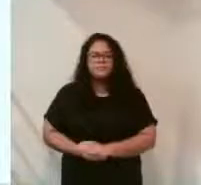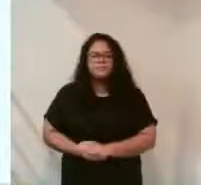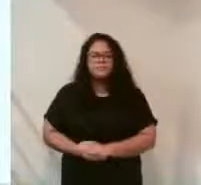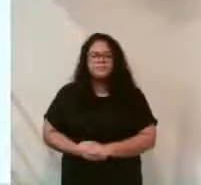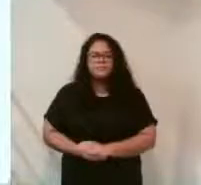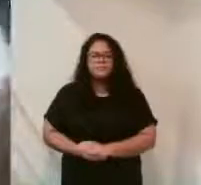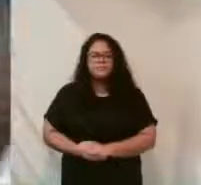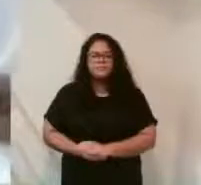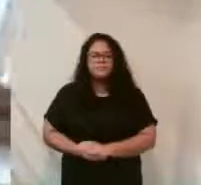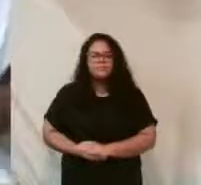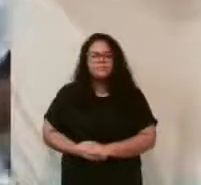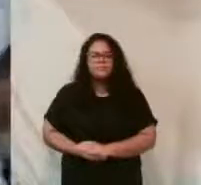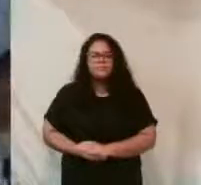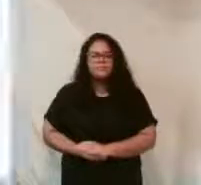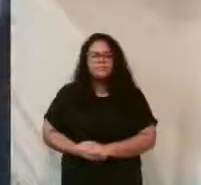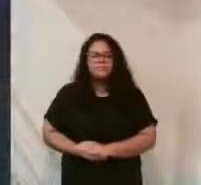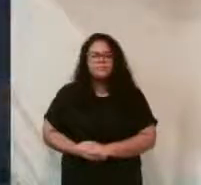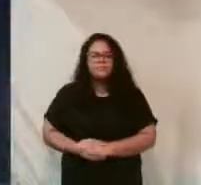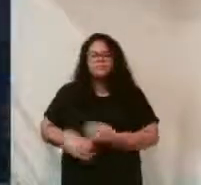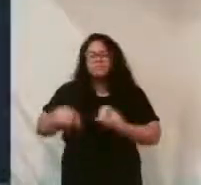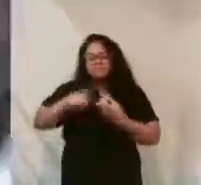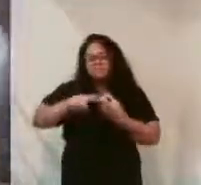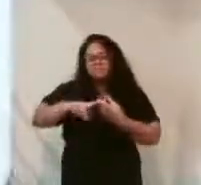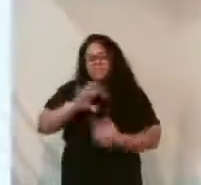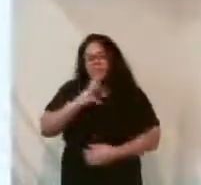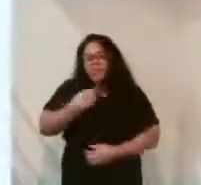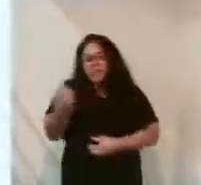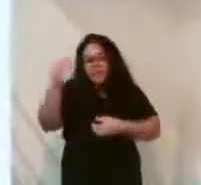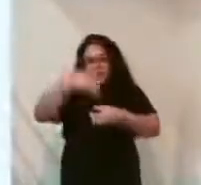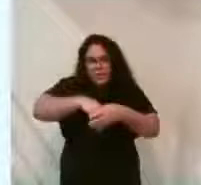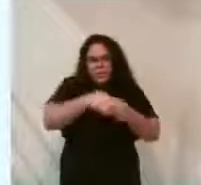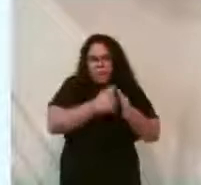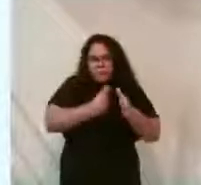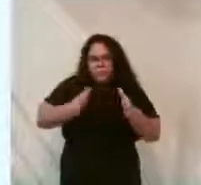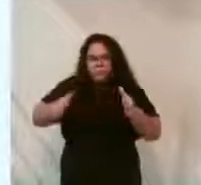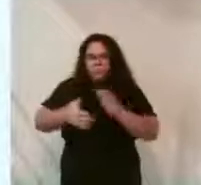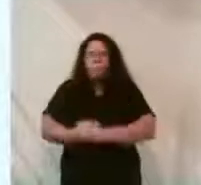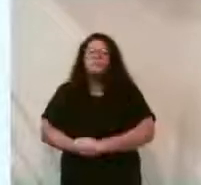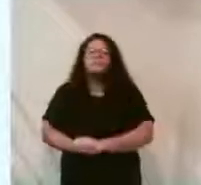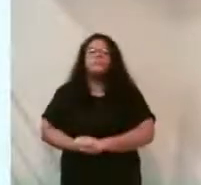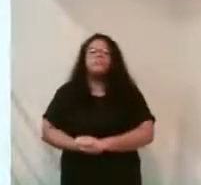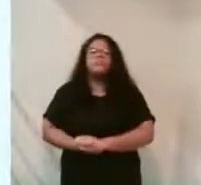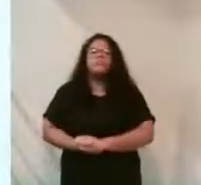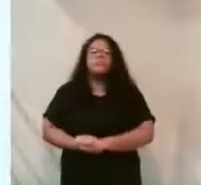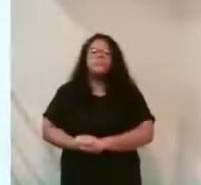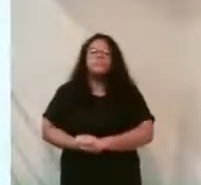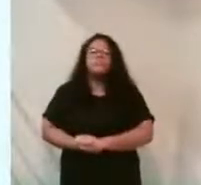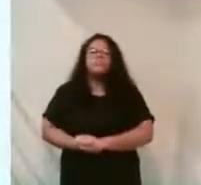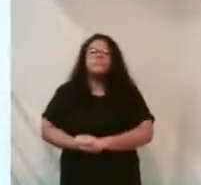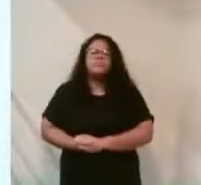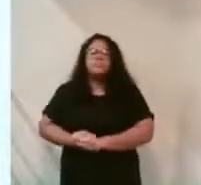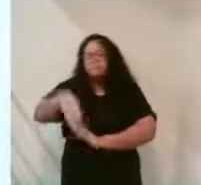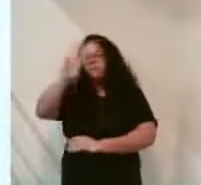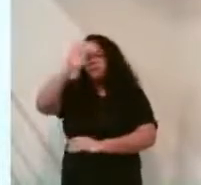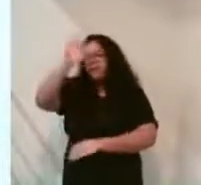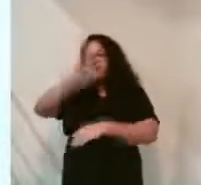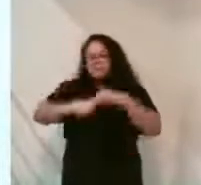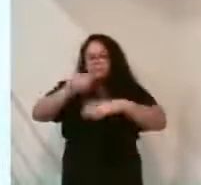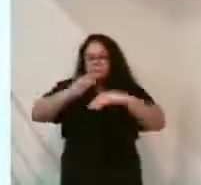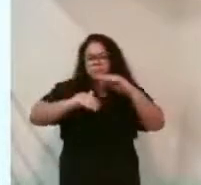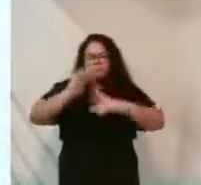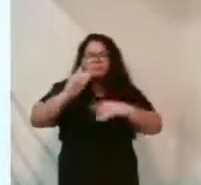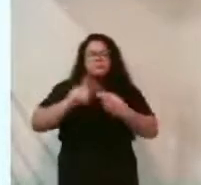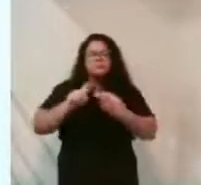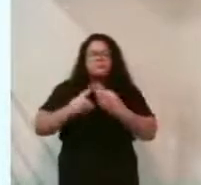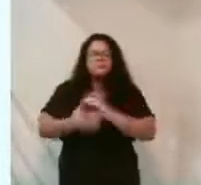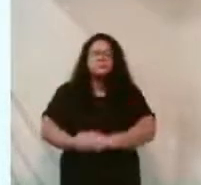Reconhecidos nessa cadeia de produção como principal agente que permite e resgate